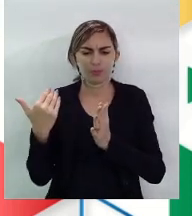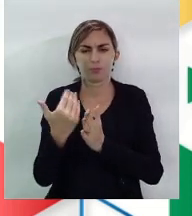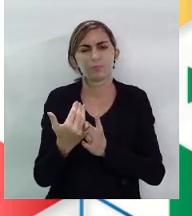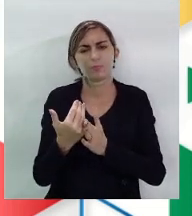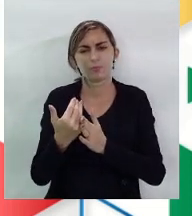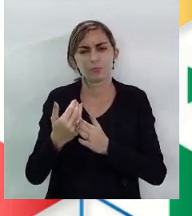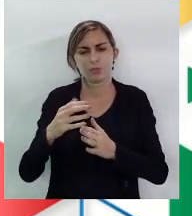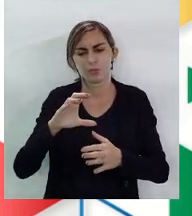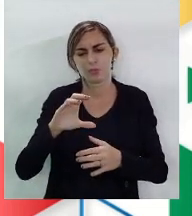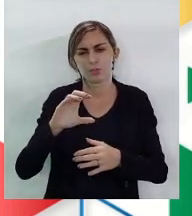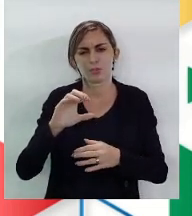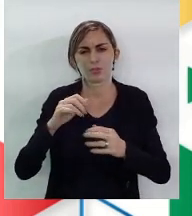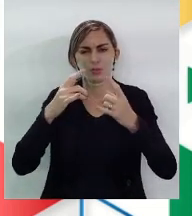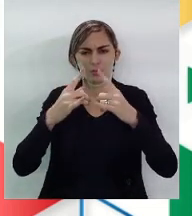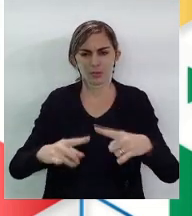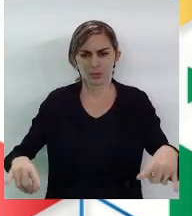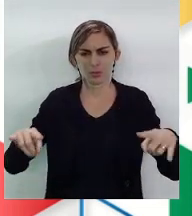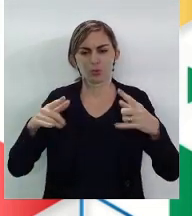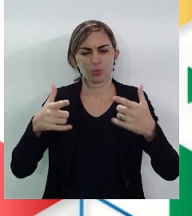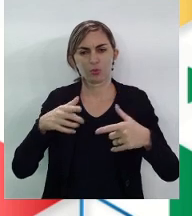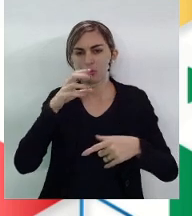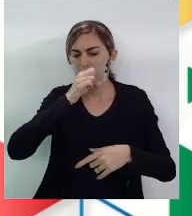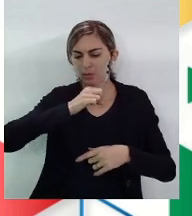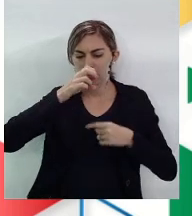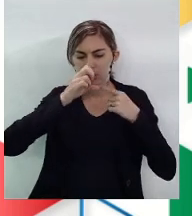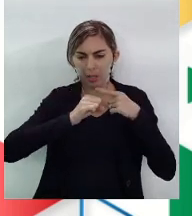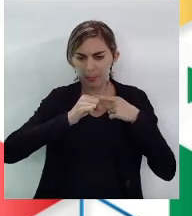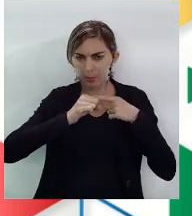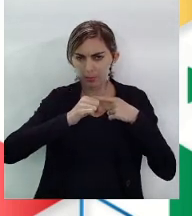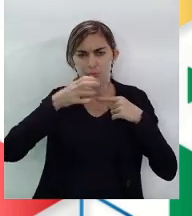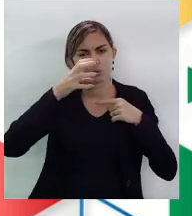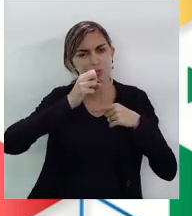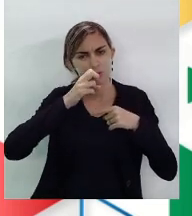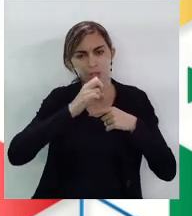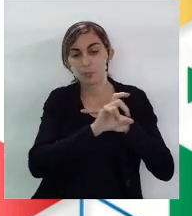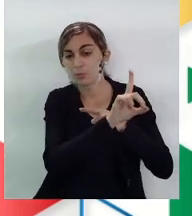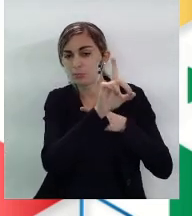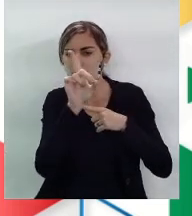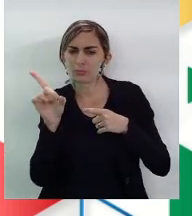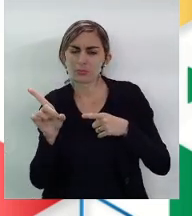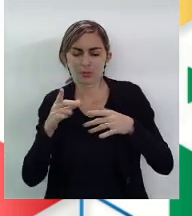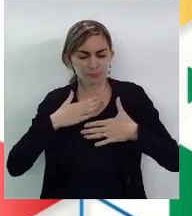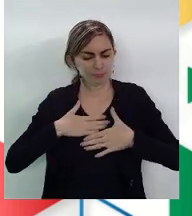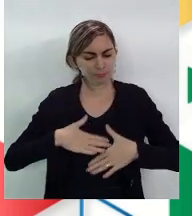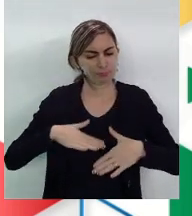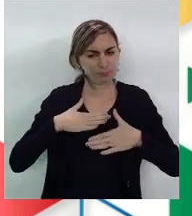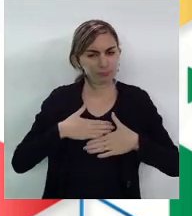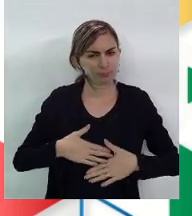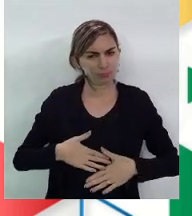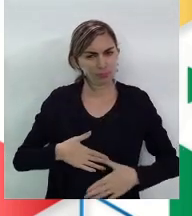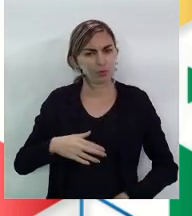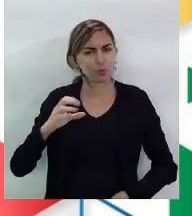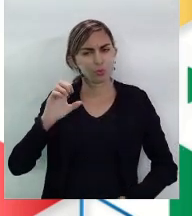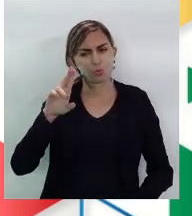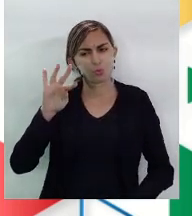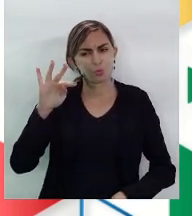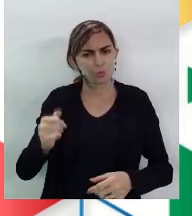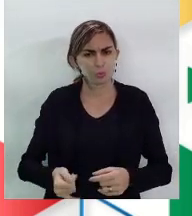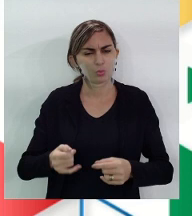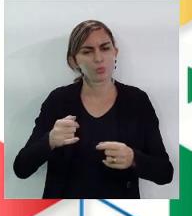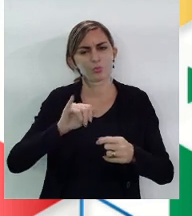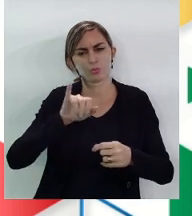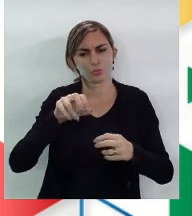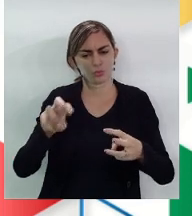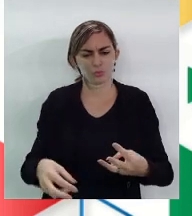frequência à sinagoga. Hoje é o sábado. O sábado é o dia do descanso e do culto dos judeus.